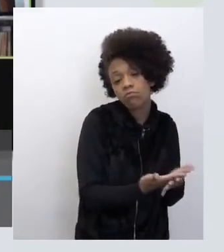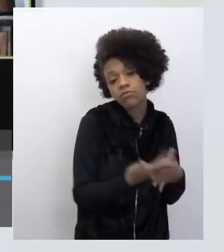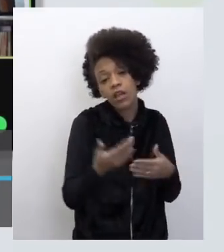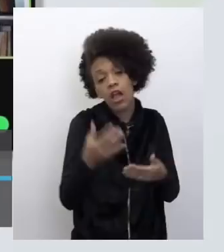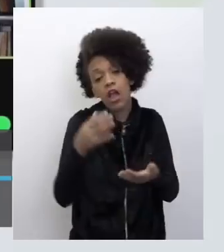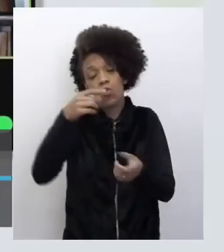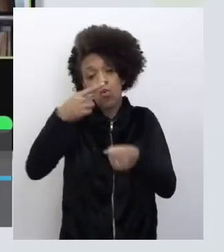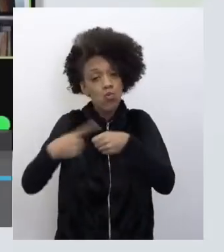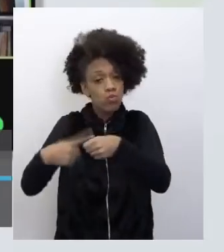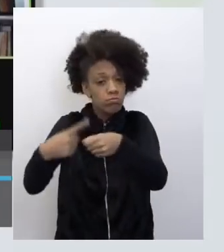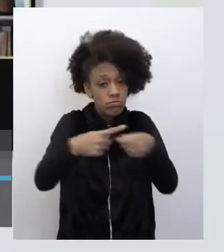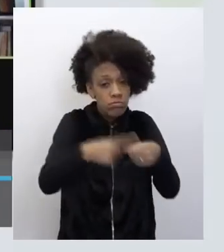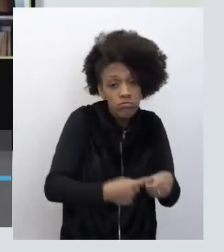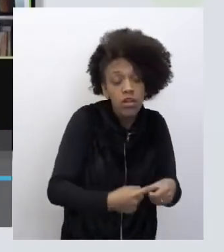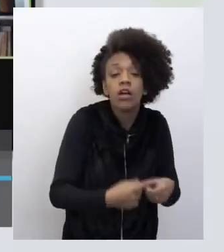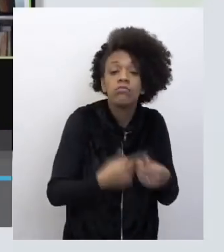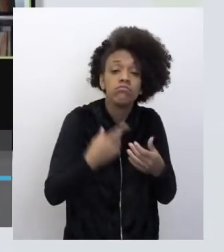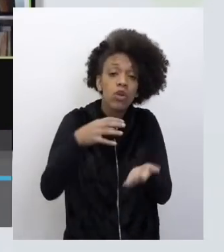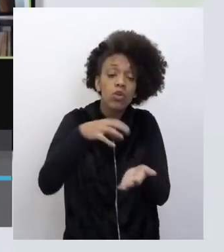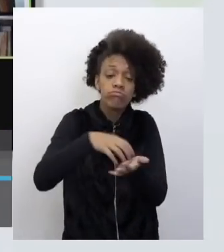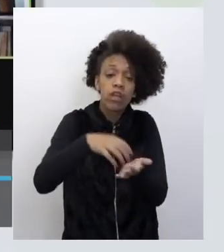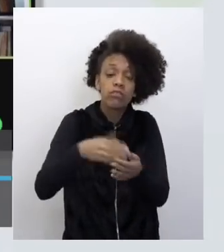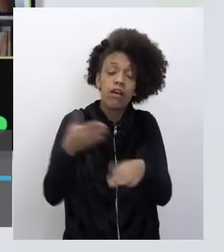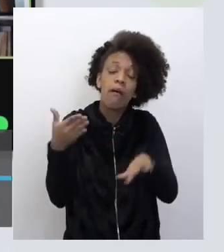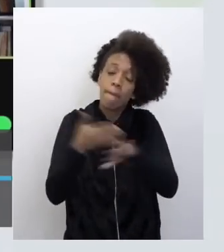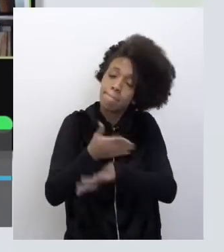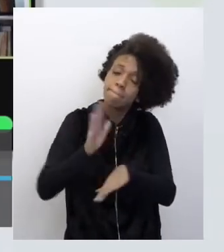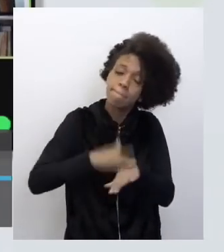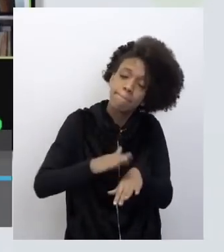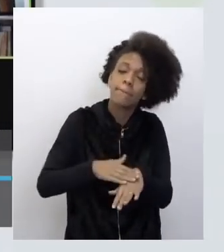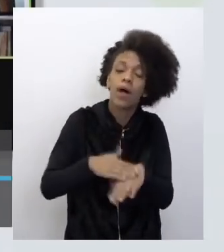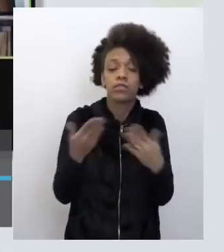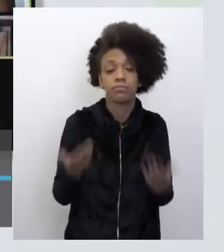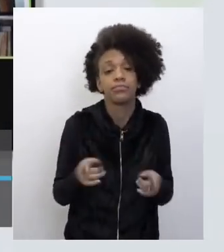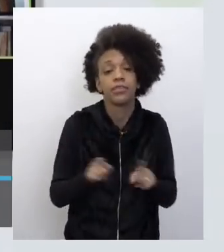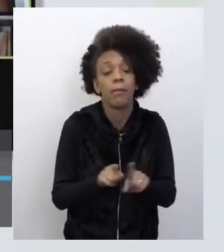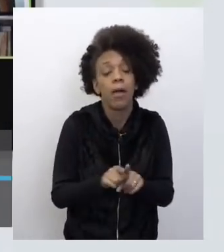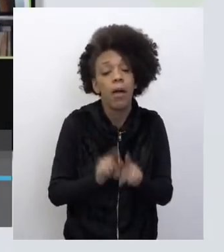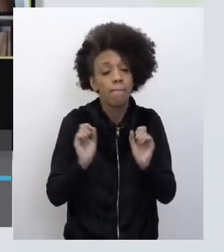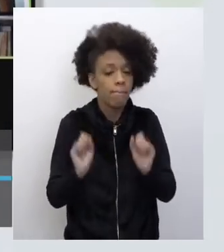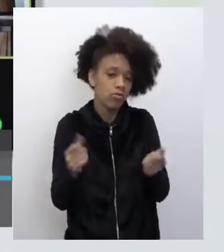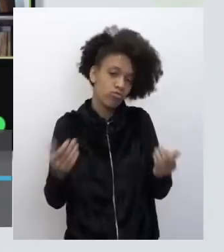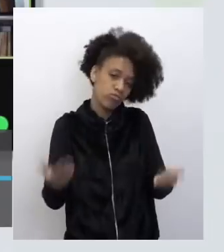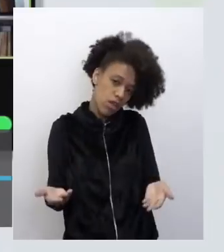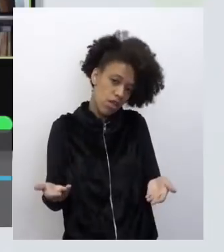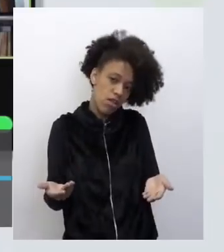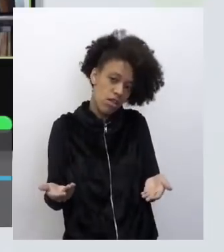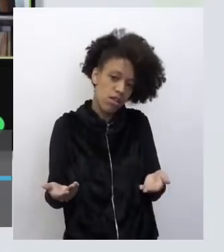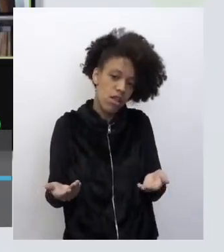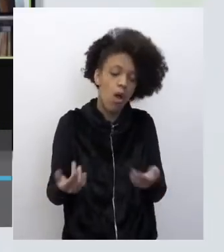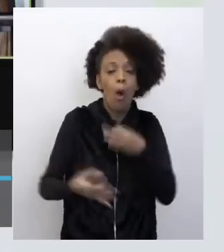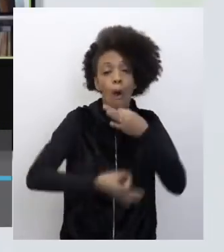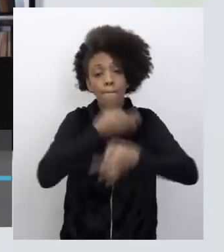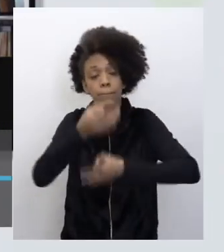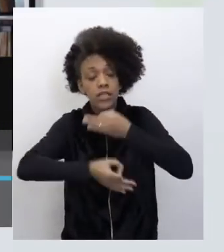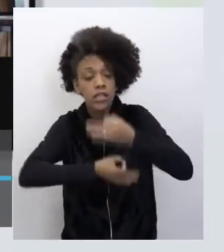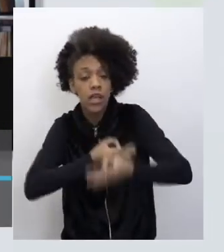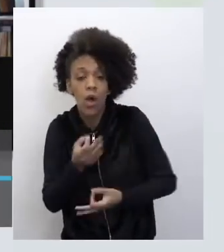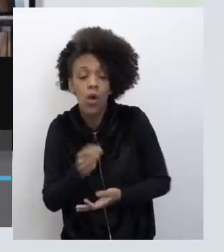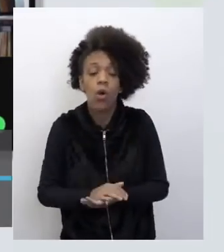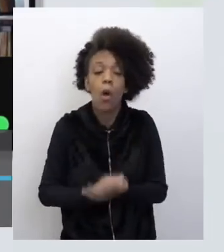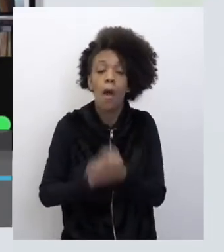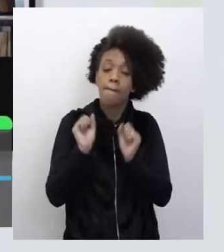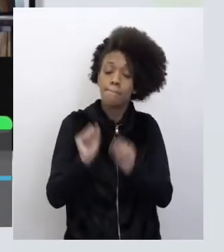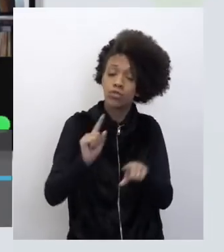centros comunitários que eles fazem parte, né? Você pode, igual você falou, né? Eles podem ter a sua opinião, eles podem